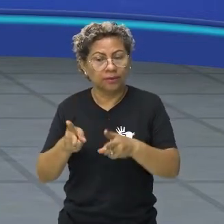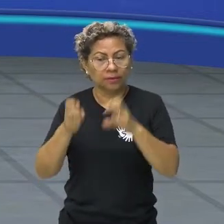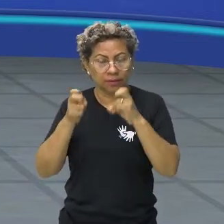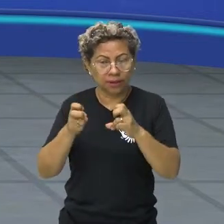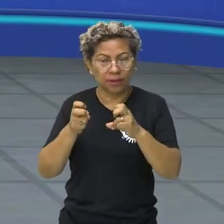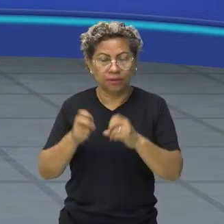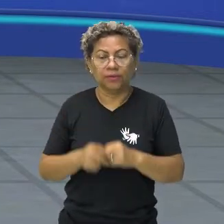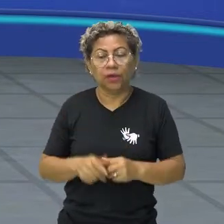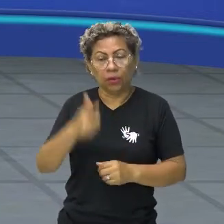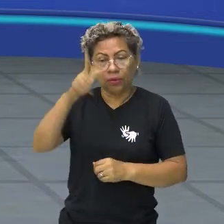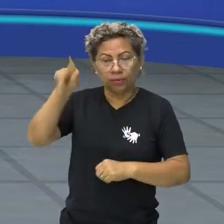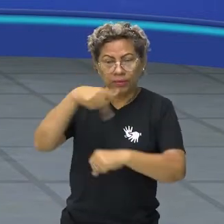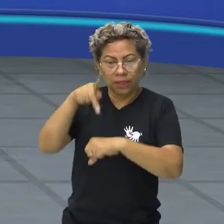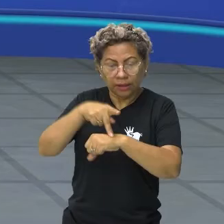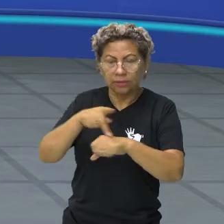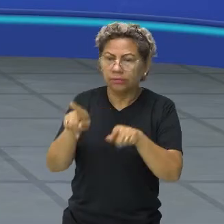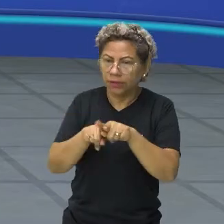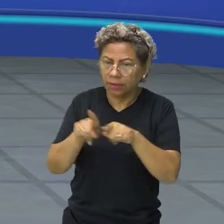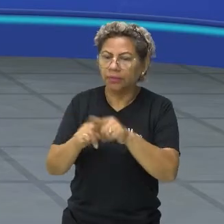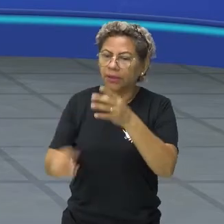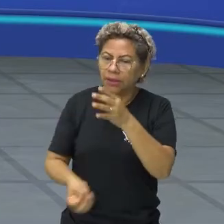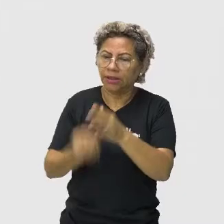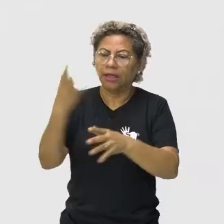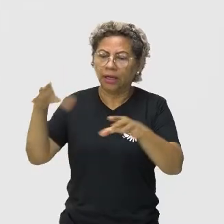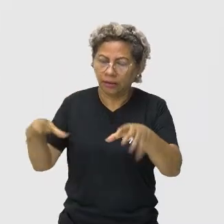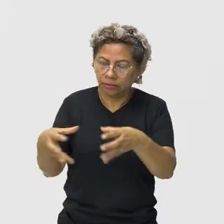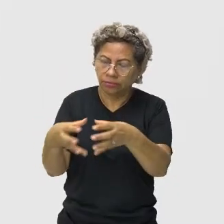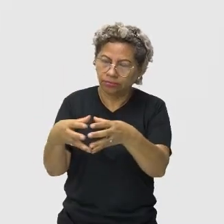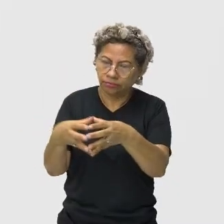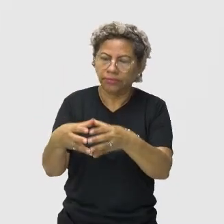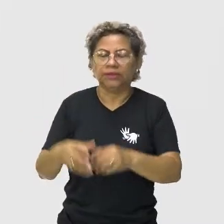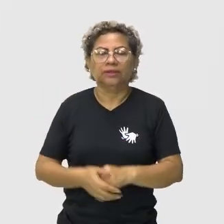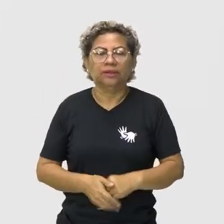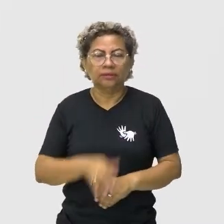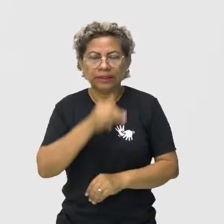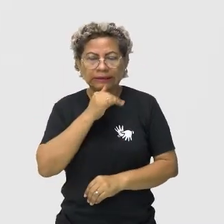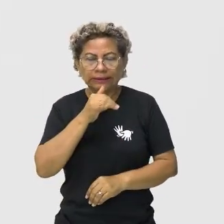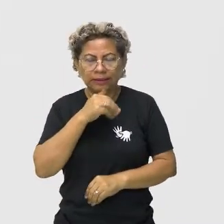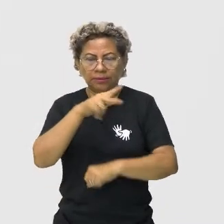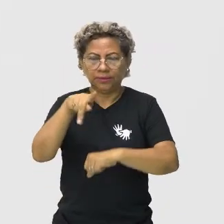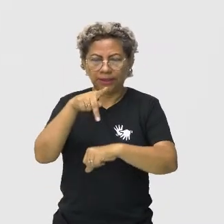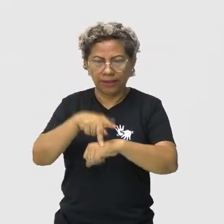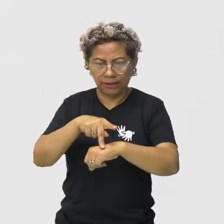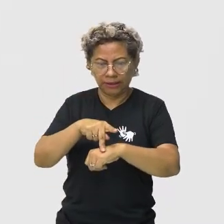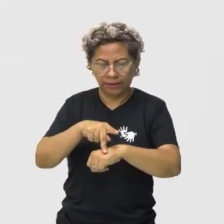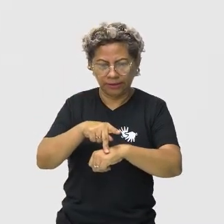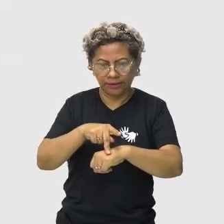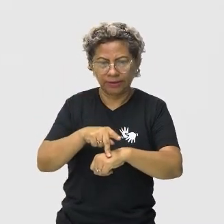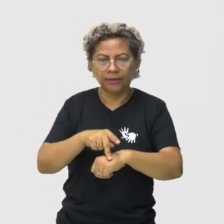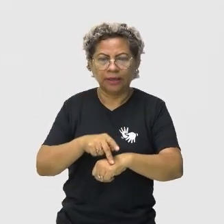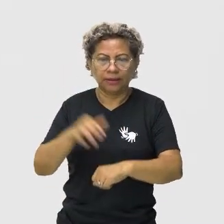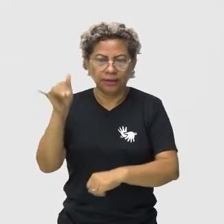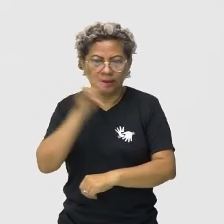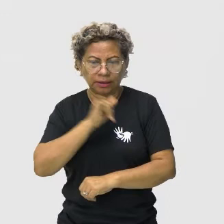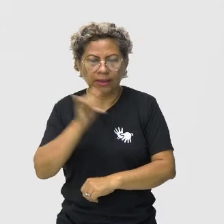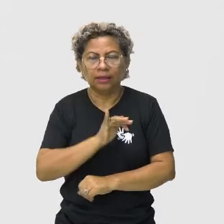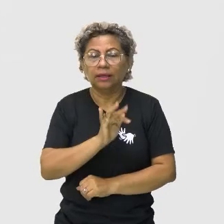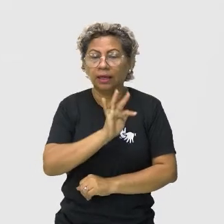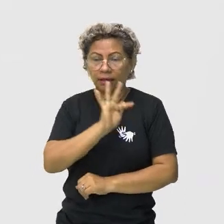mais países acabaram aí se juntando, né, como a Itália, né, a Alemanha e também